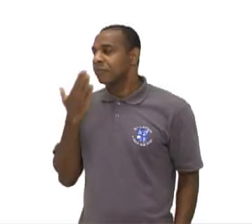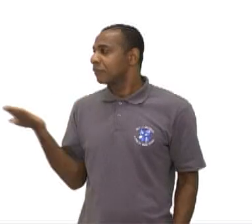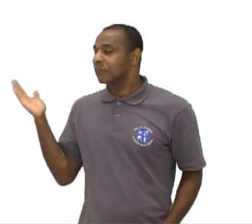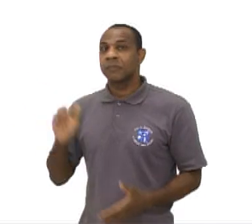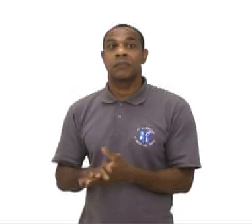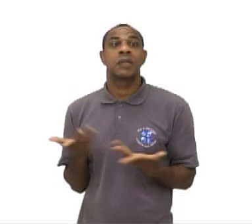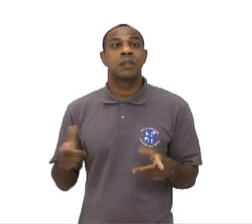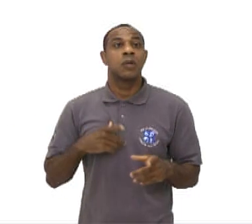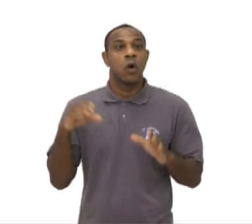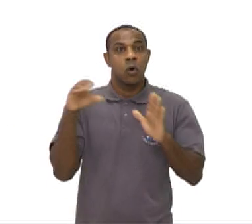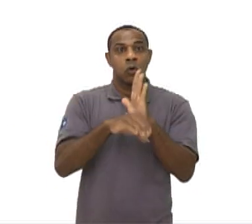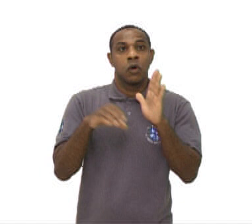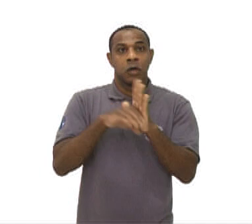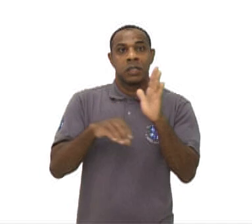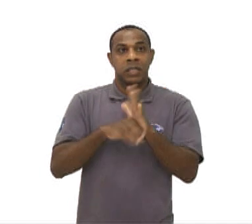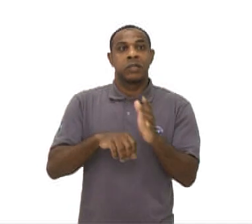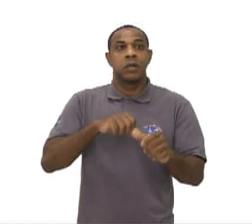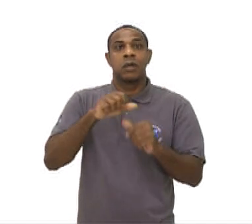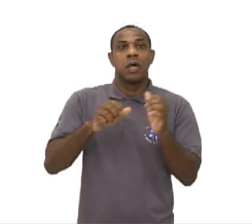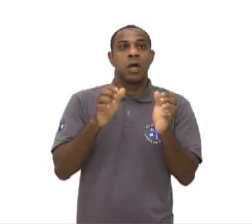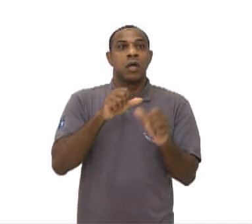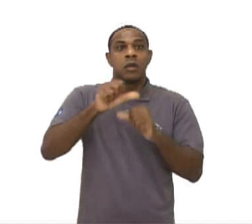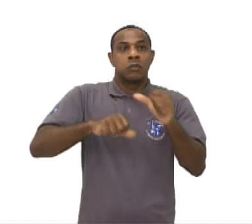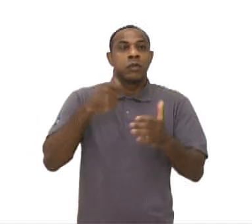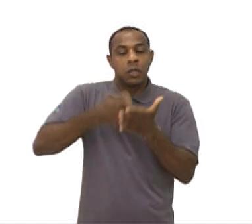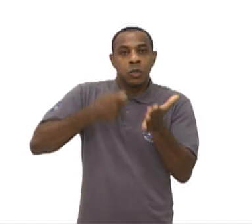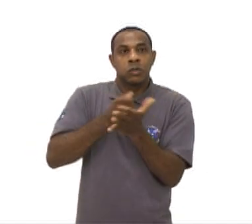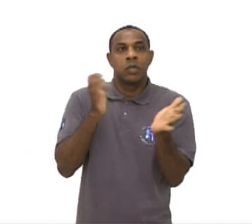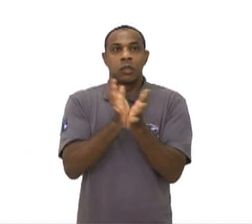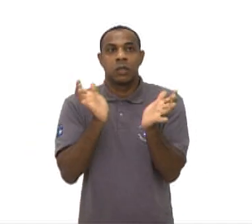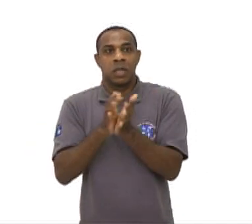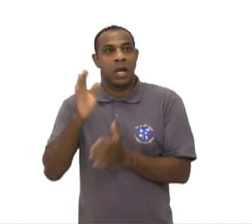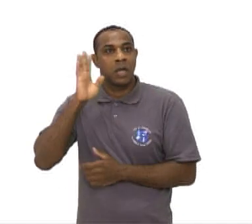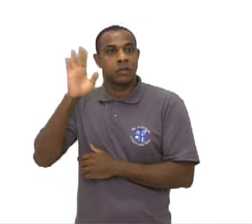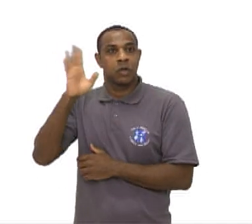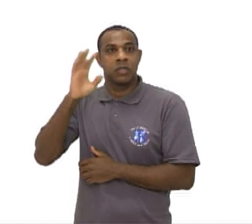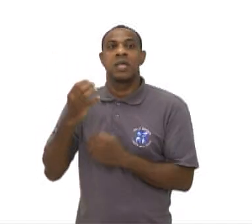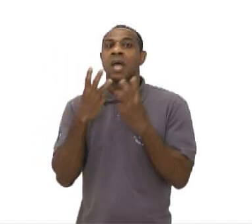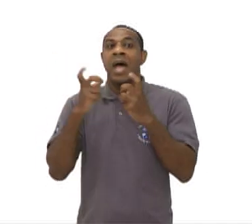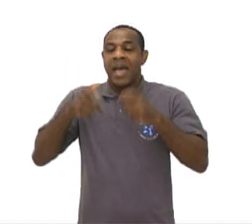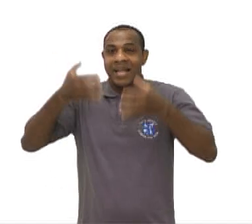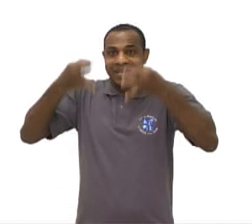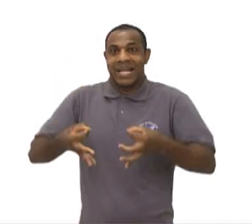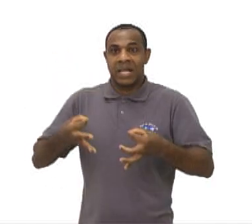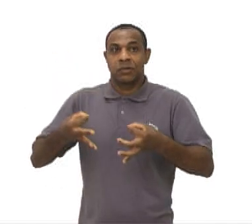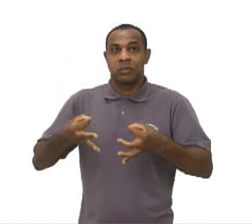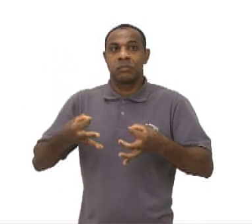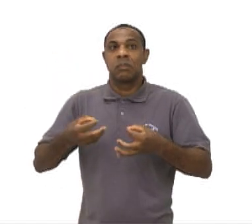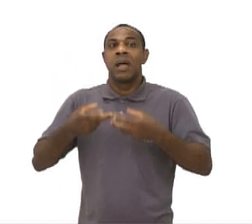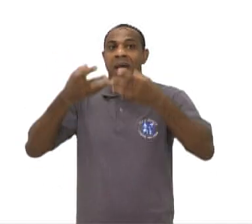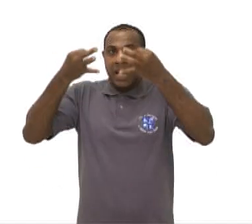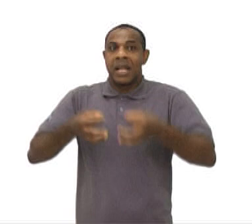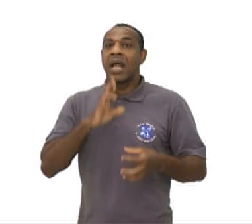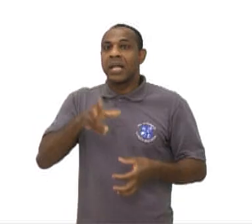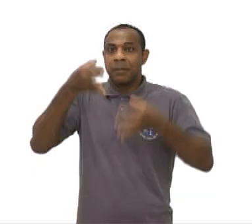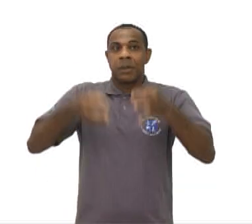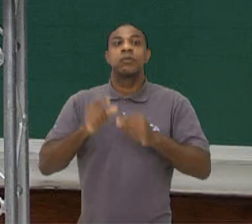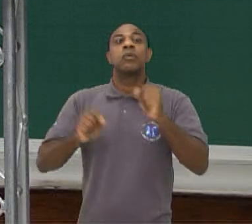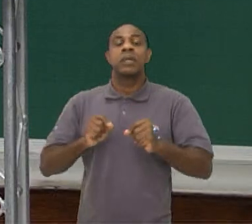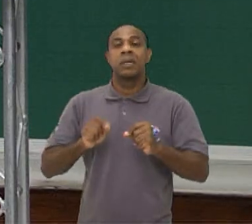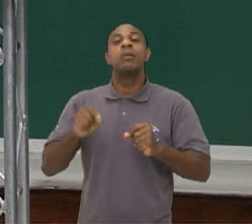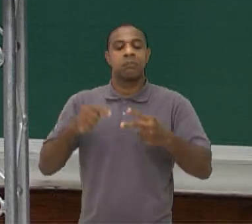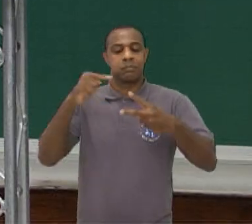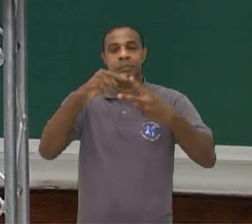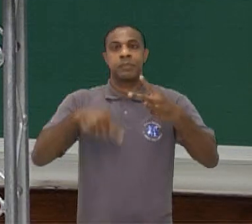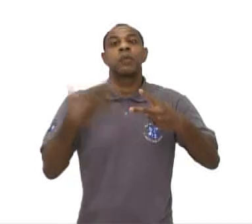A partir do conceito de luta de classes da teoria de Marx, é correto afirmar que as classes sociais são? Marque a resposta correta, que a gente